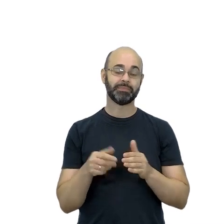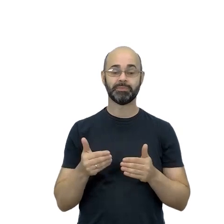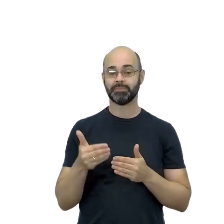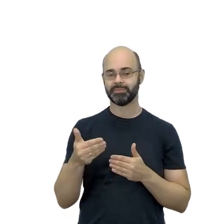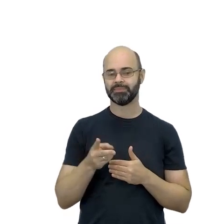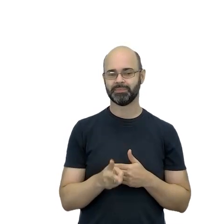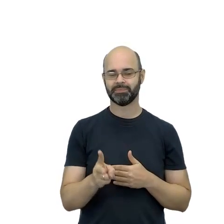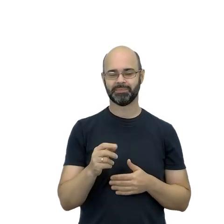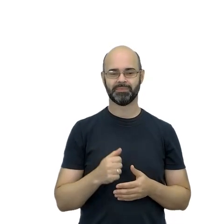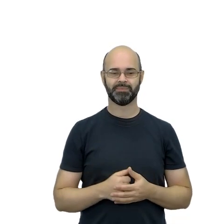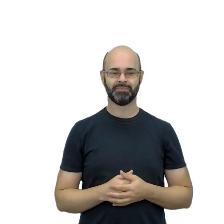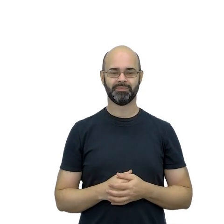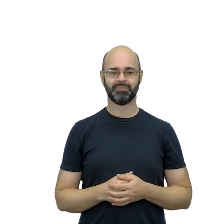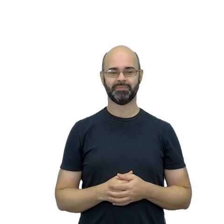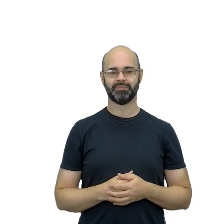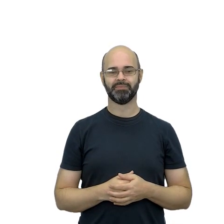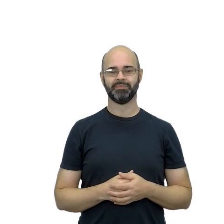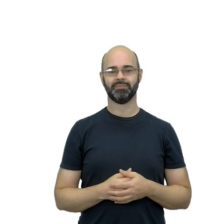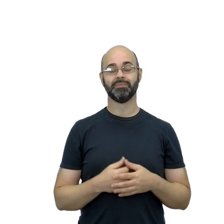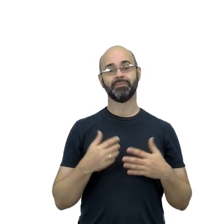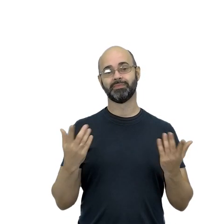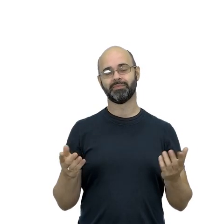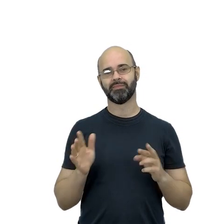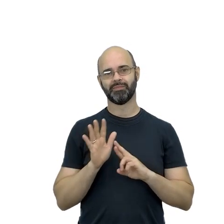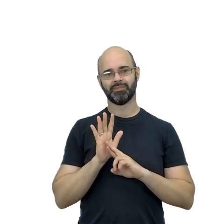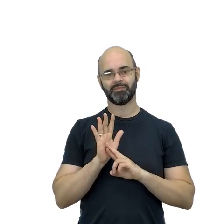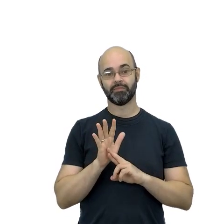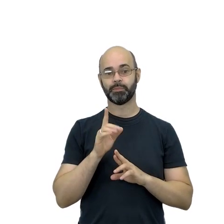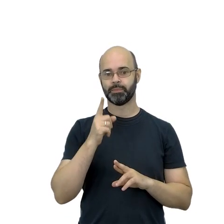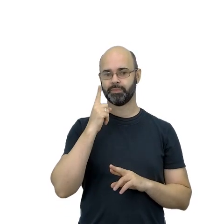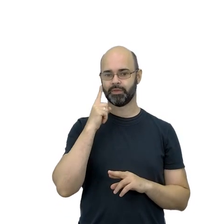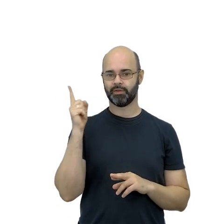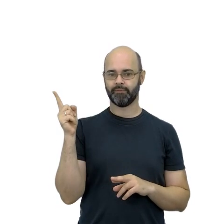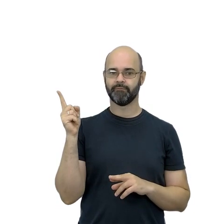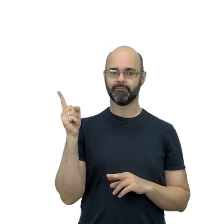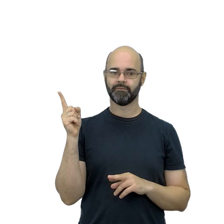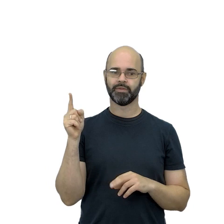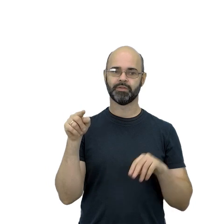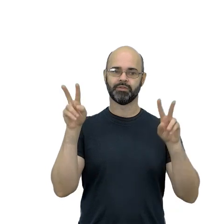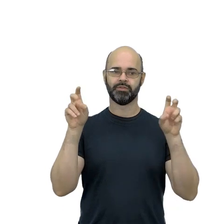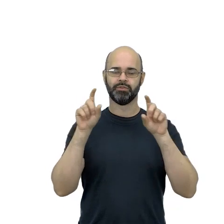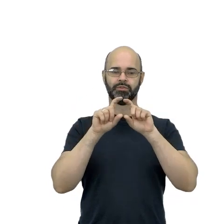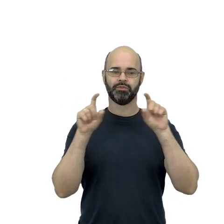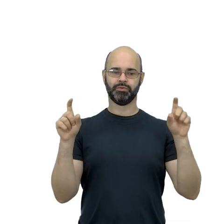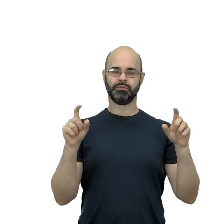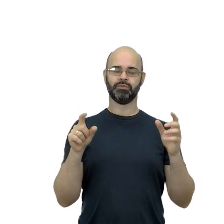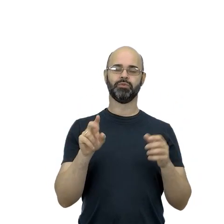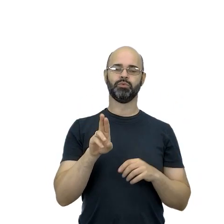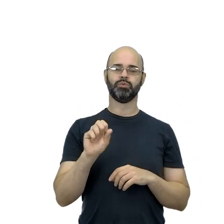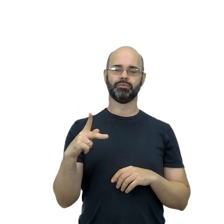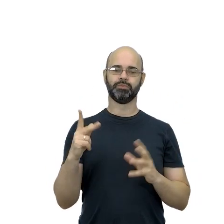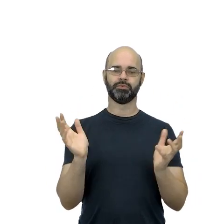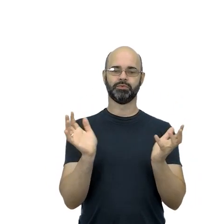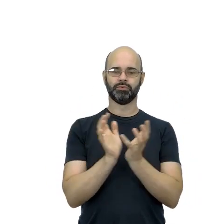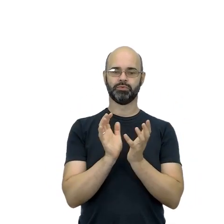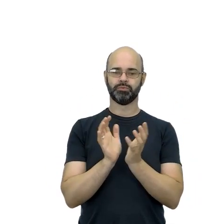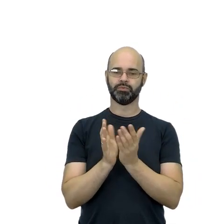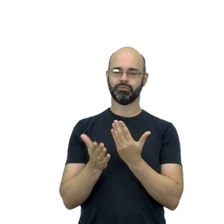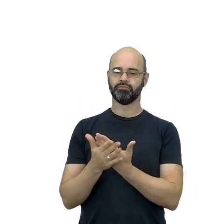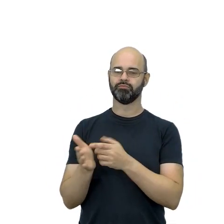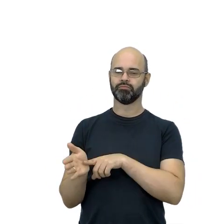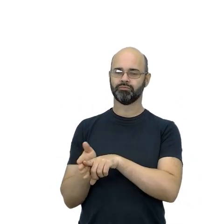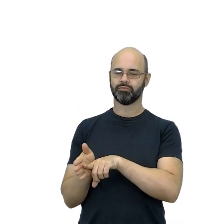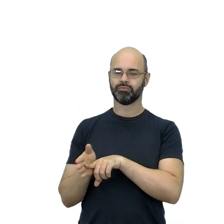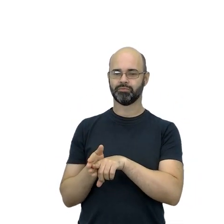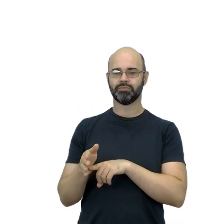frente? Então, a representação, veja aqui, nós temos o título, né? Grupo da USP analisa dados sobre a presença e representação